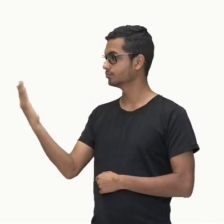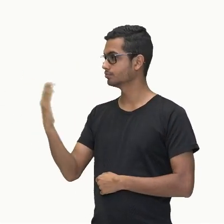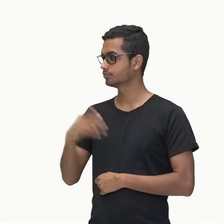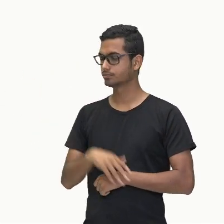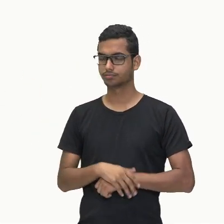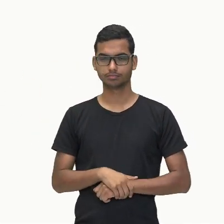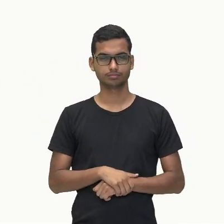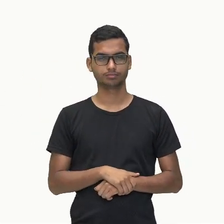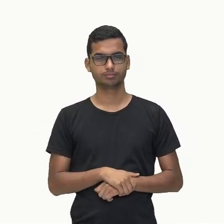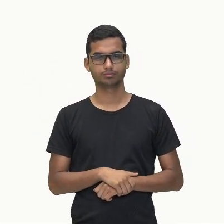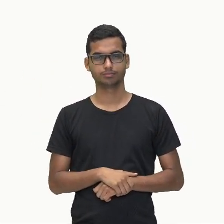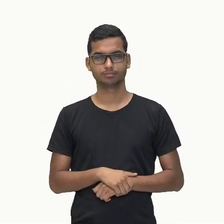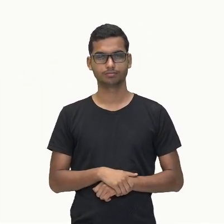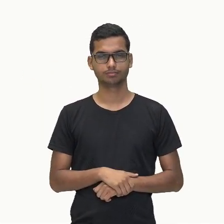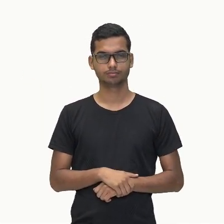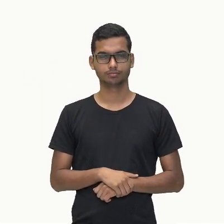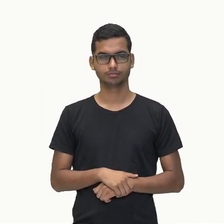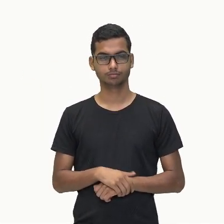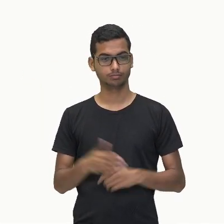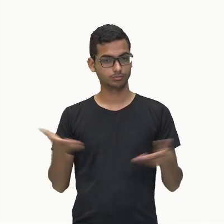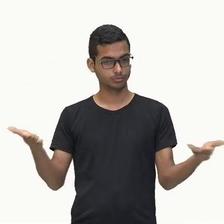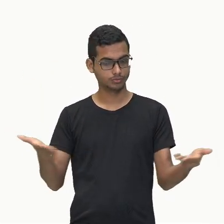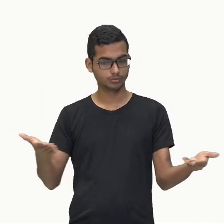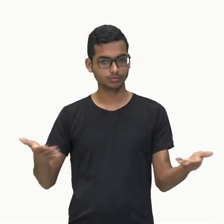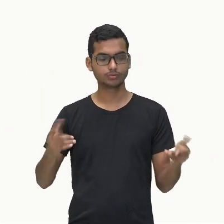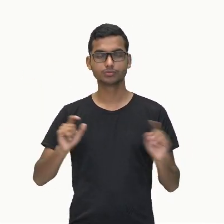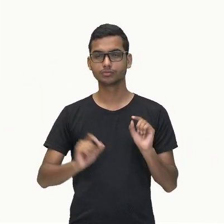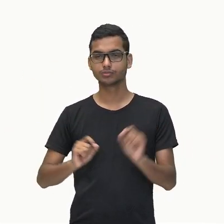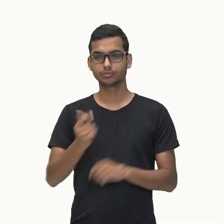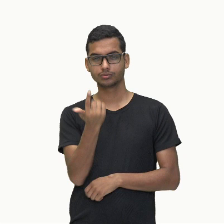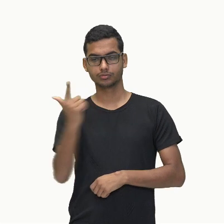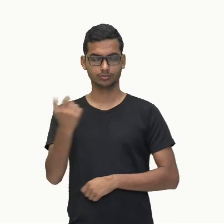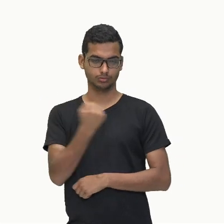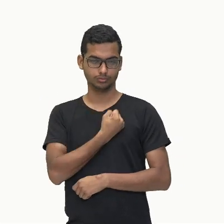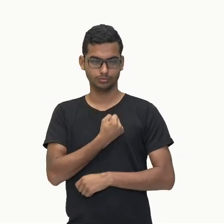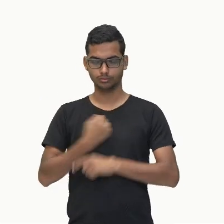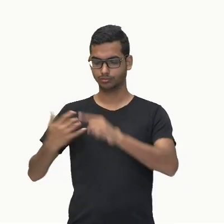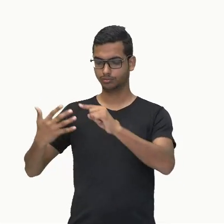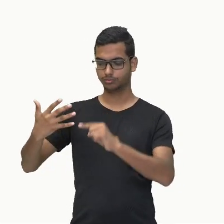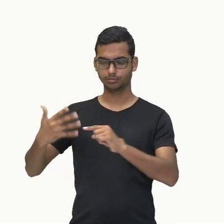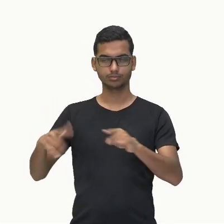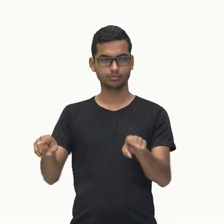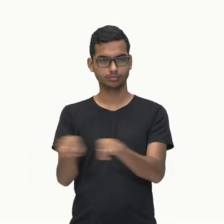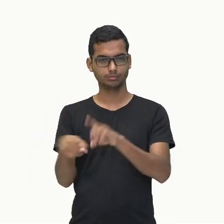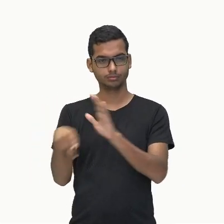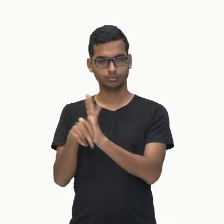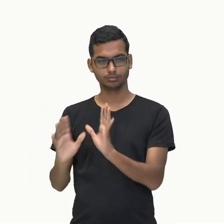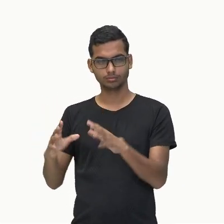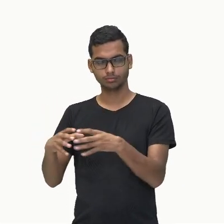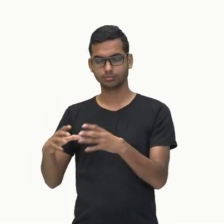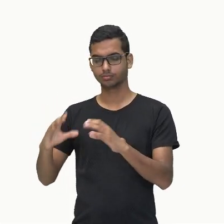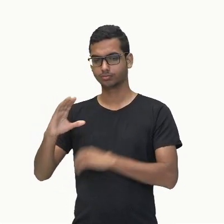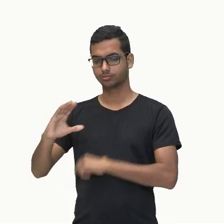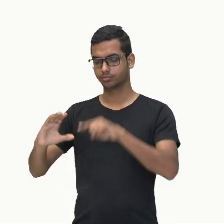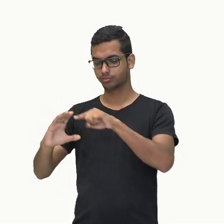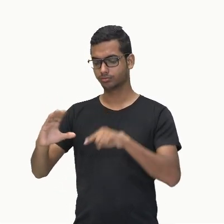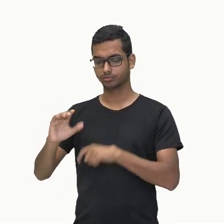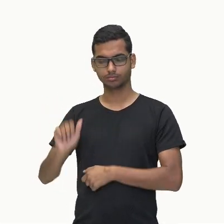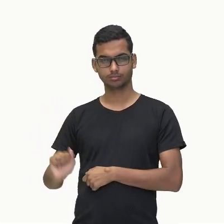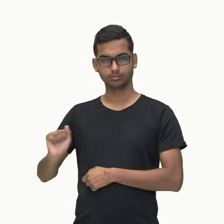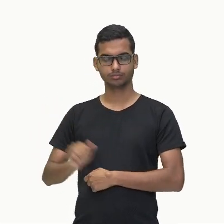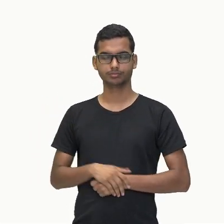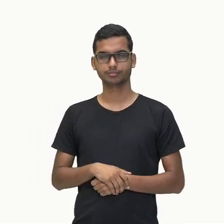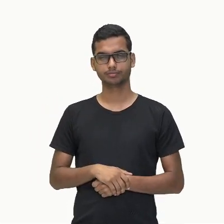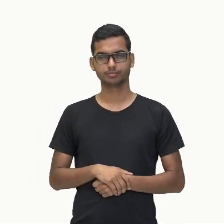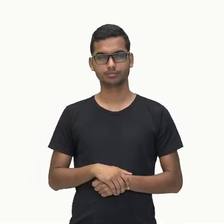B. E agora a gente vai ver os demais elementos do conjunto A. O próximo elemento é